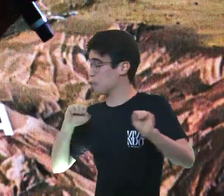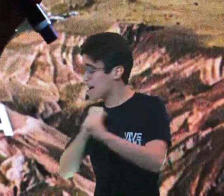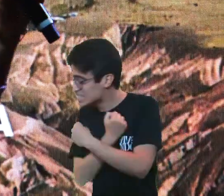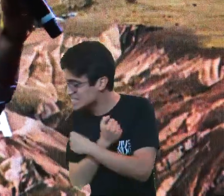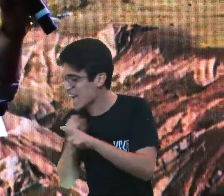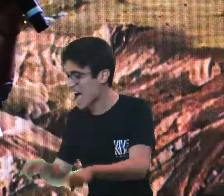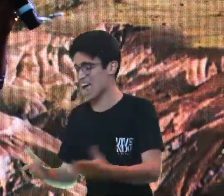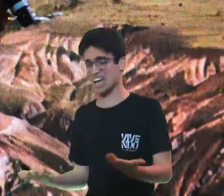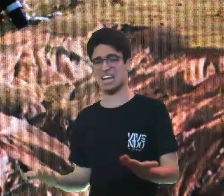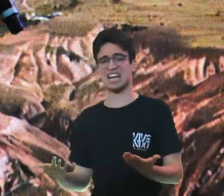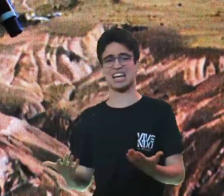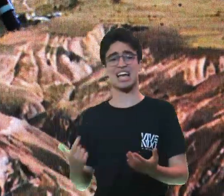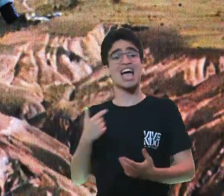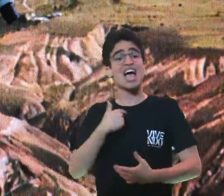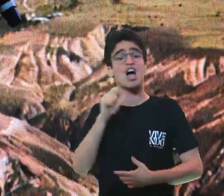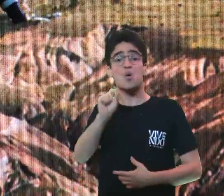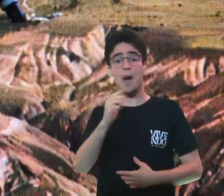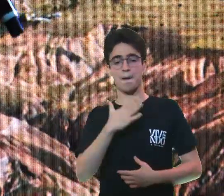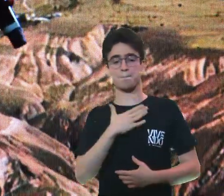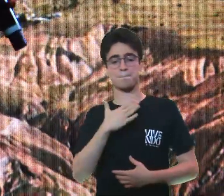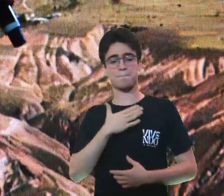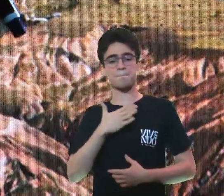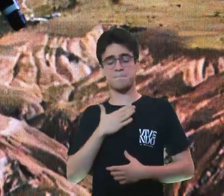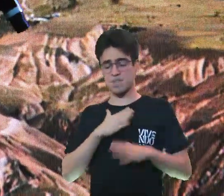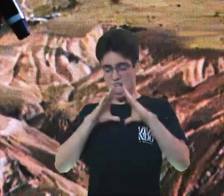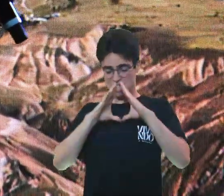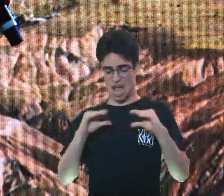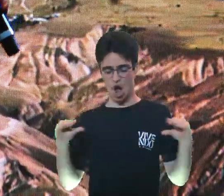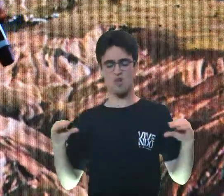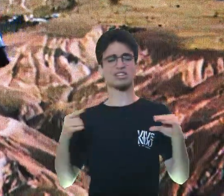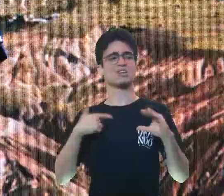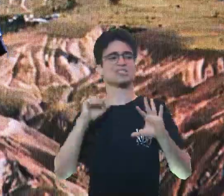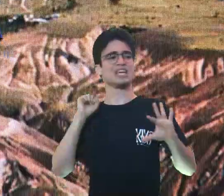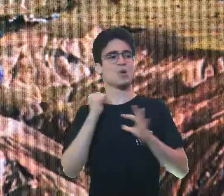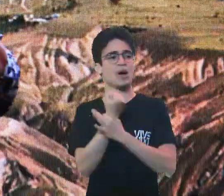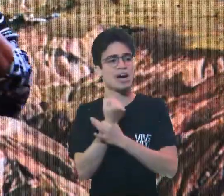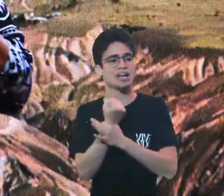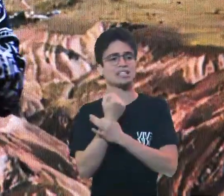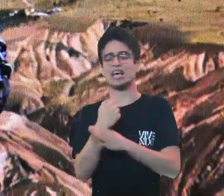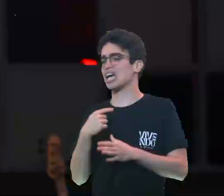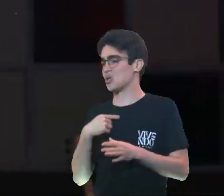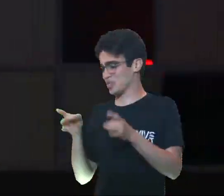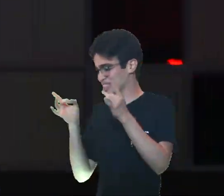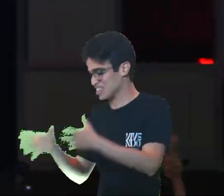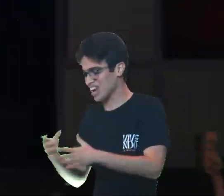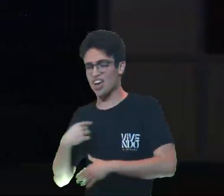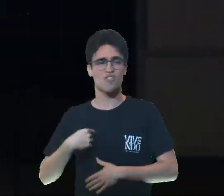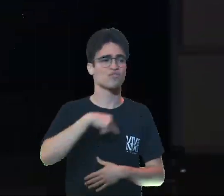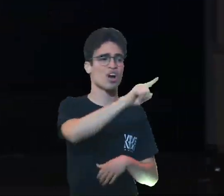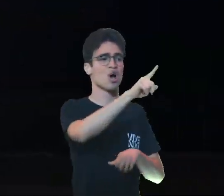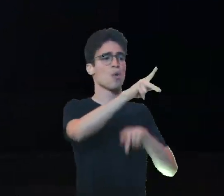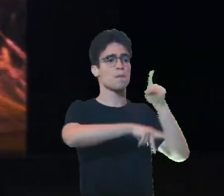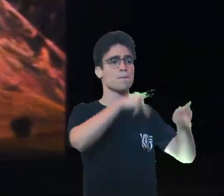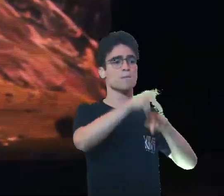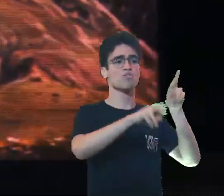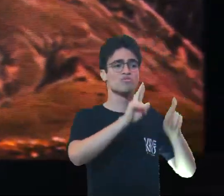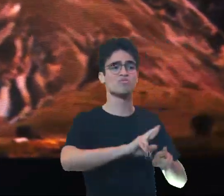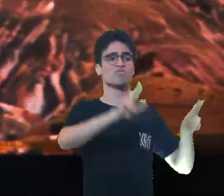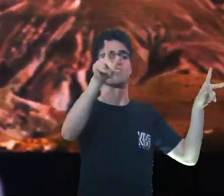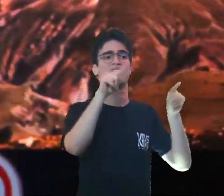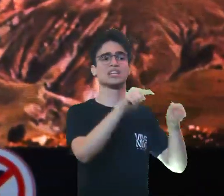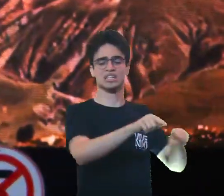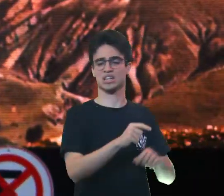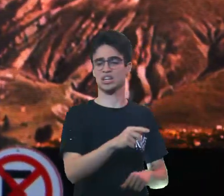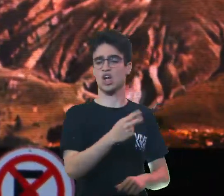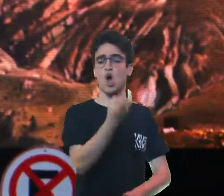nós deixar a segurança do nosso povo, do nosso nativo, e ir para um povo diferente, de cultura